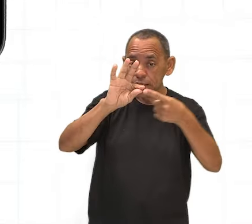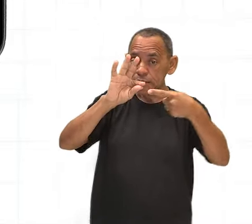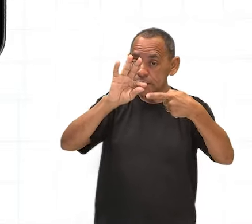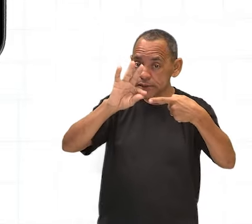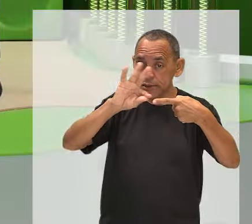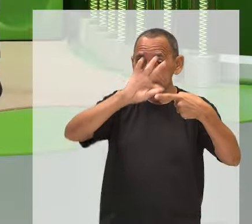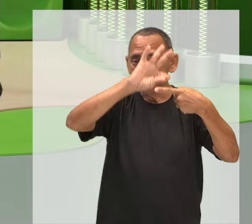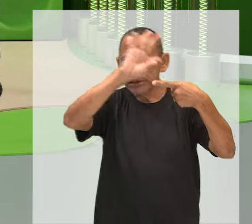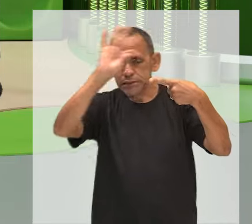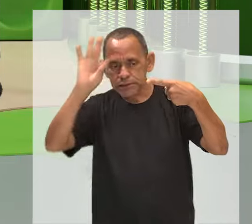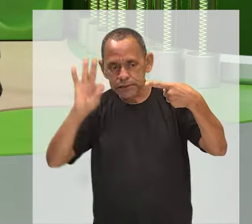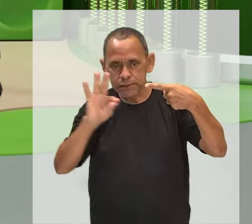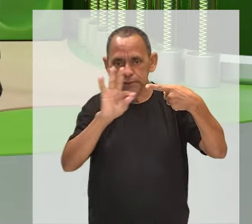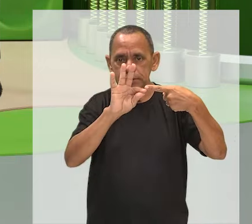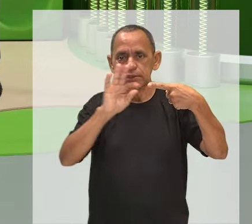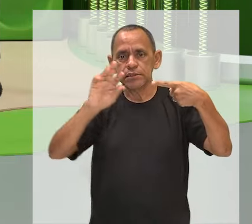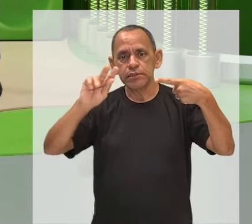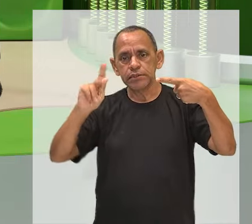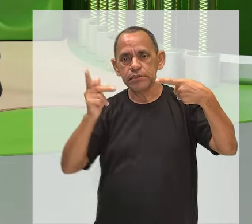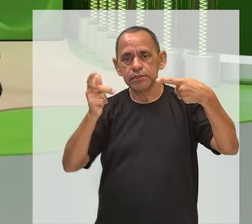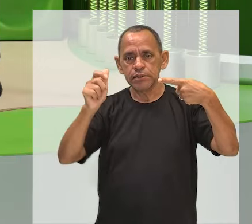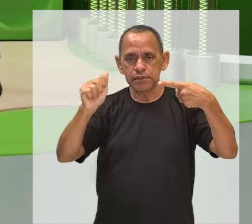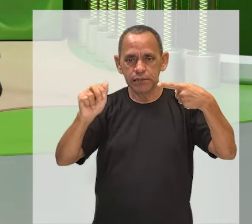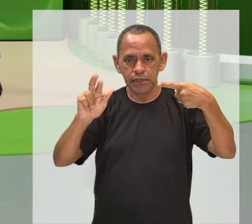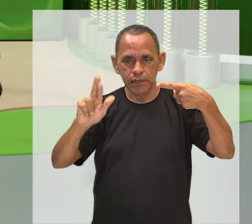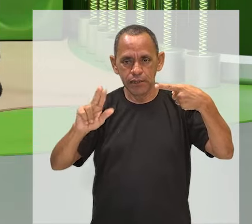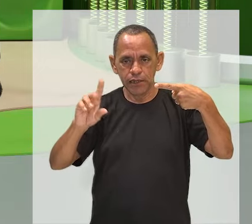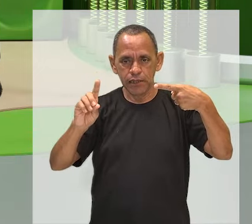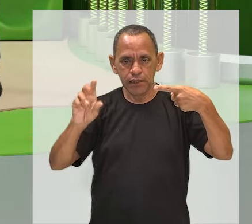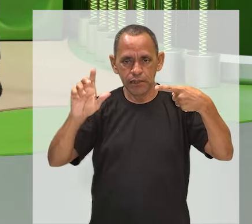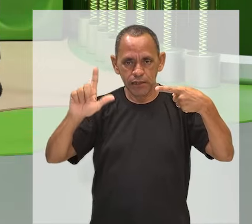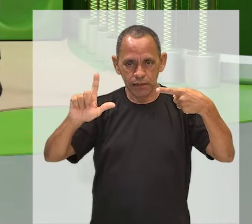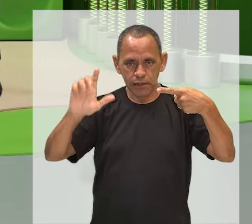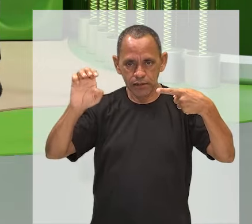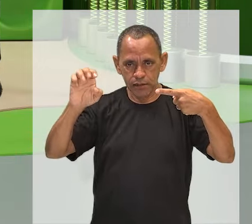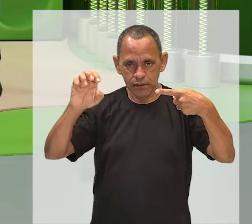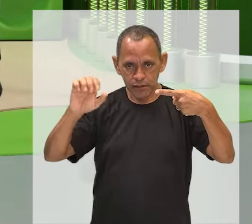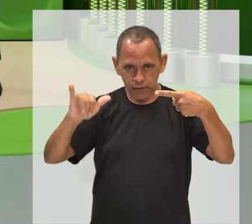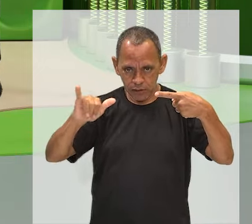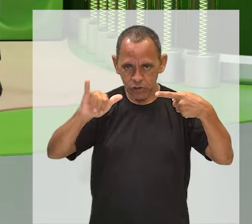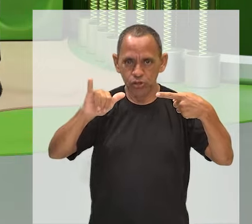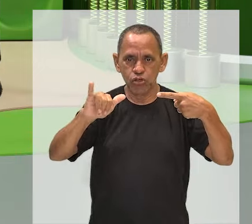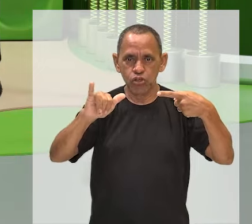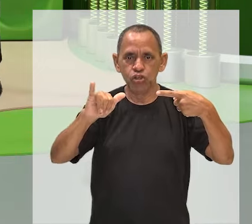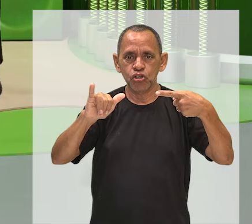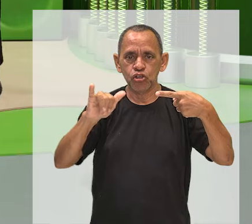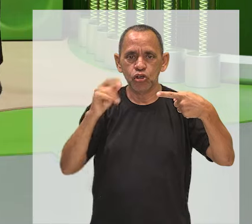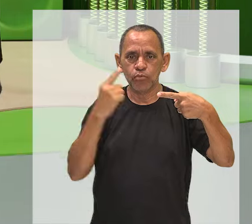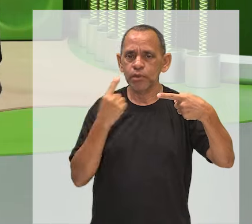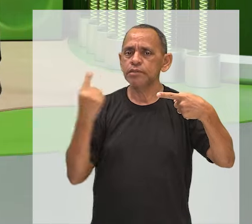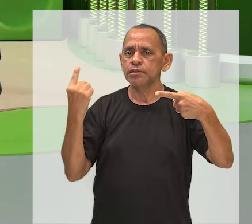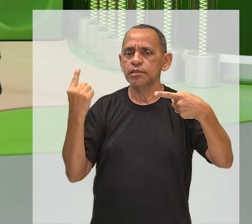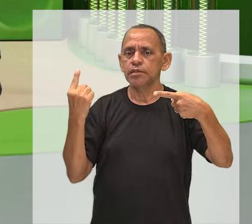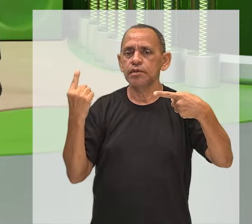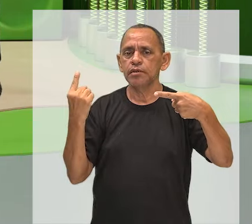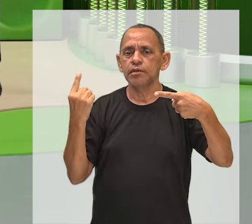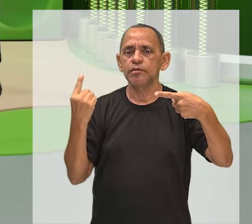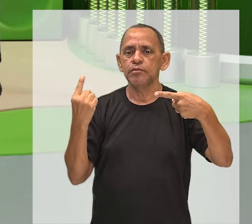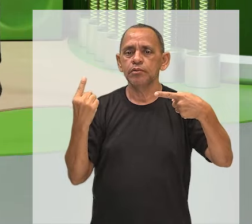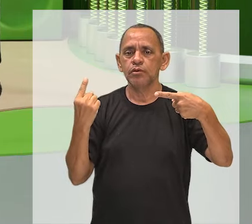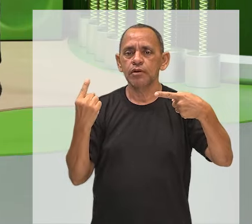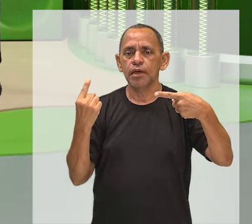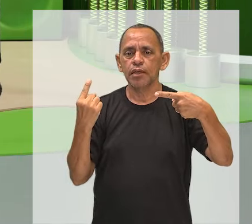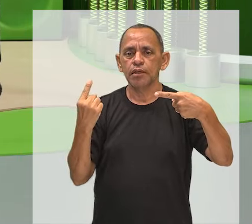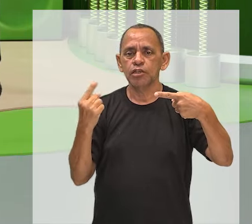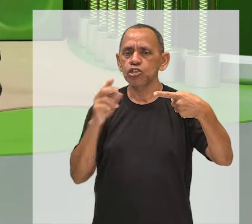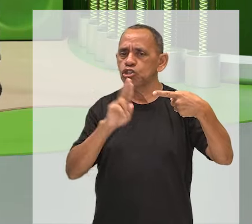essa célula de Hadley, né? A gente vai acompanhar aí, olha, observe aí que a célula de